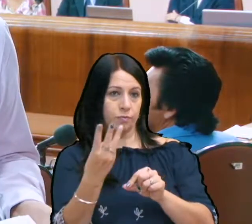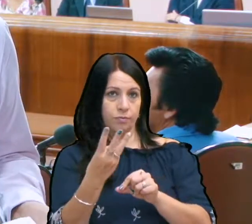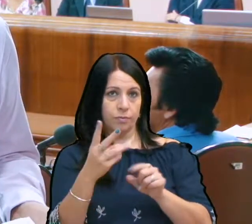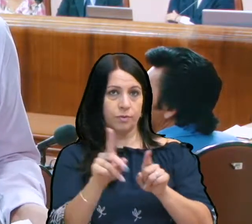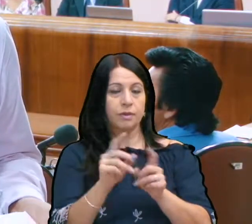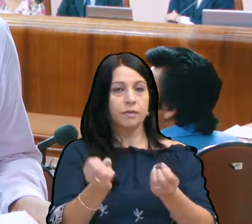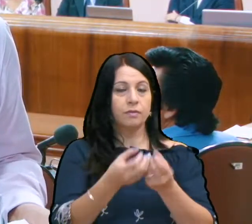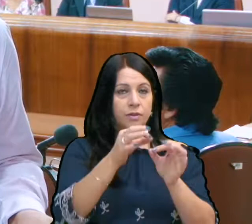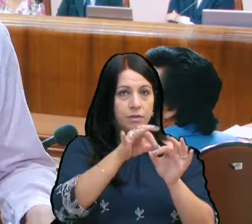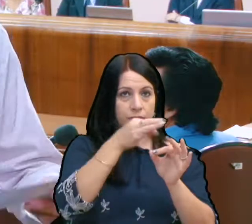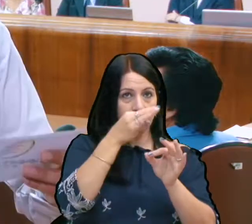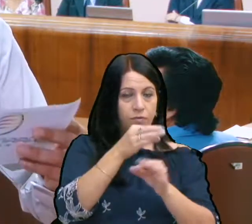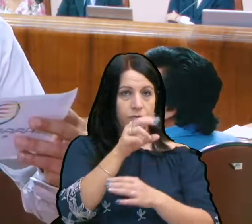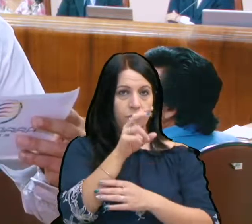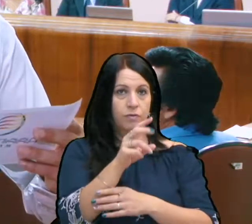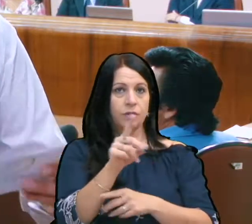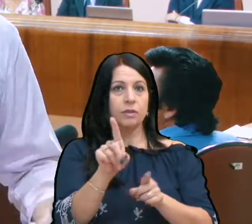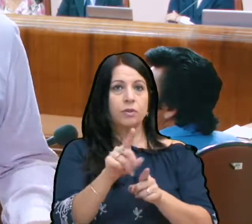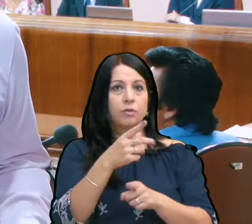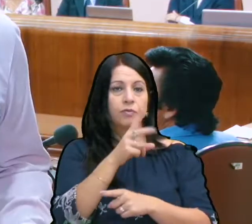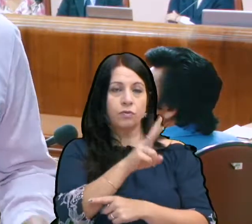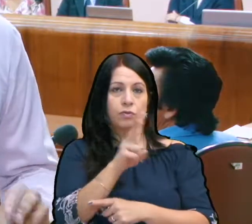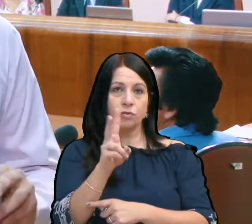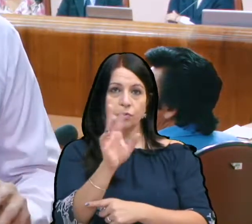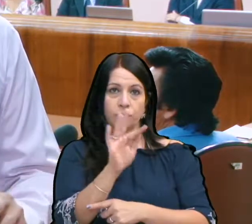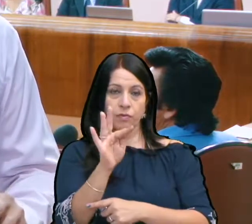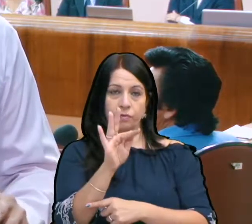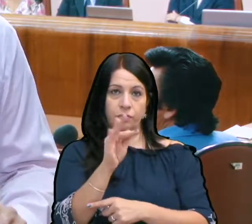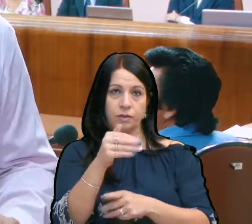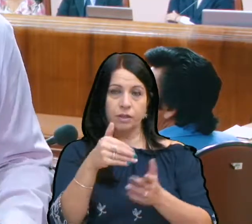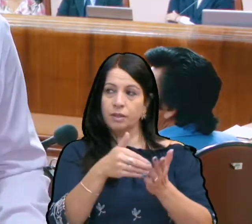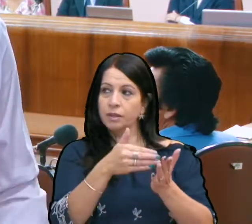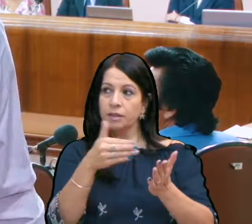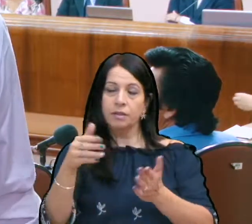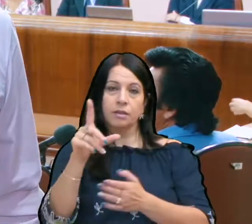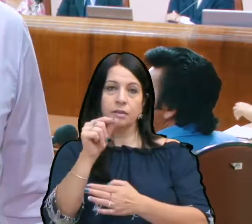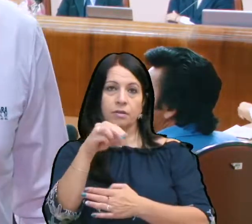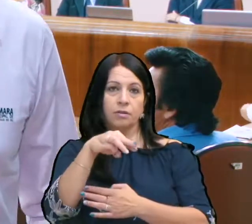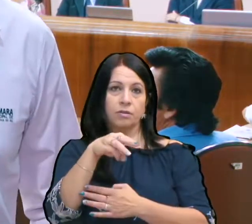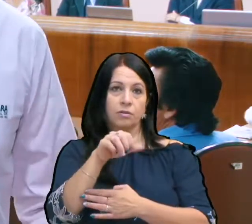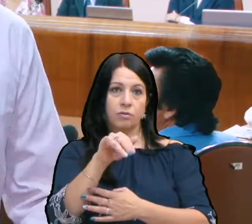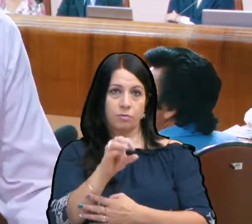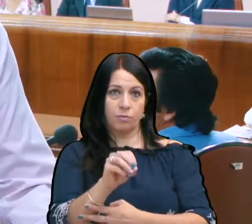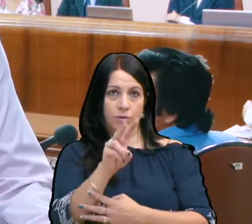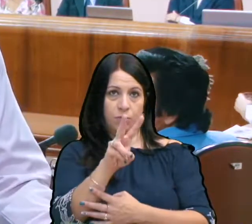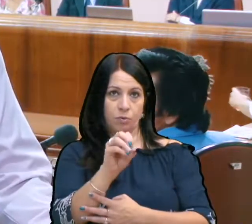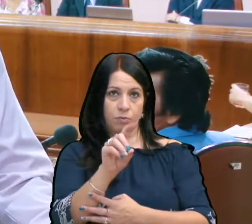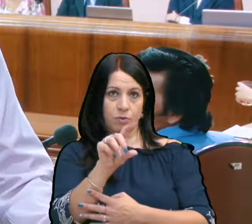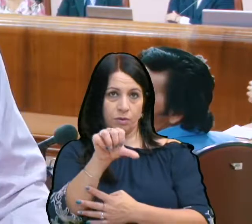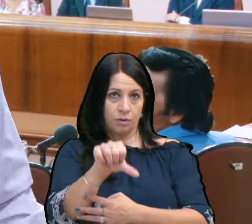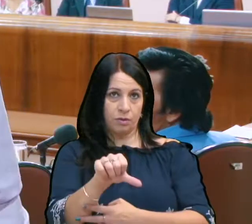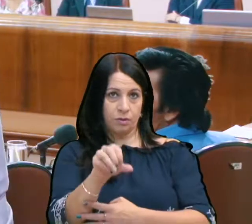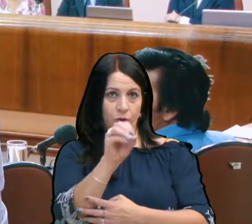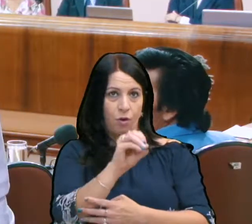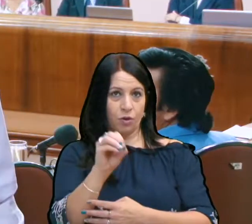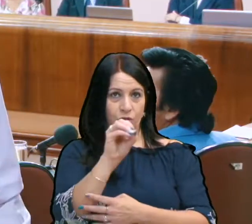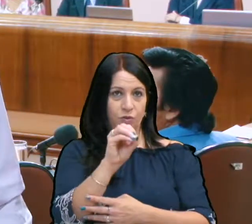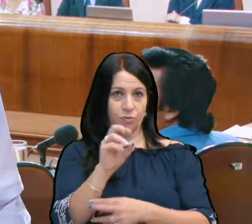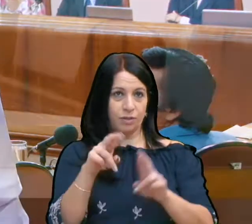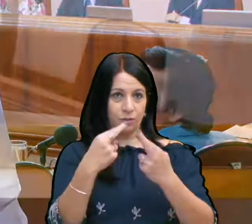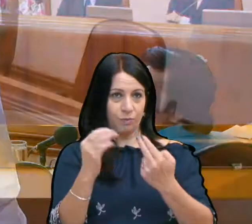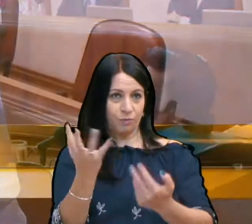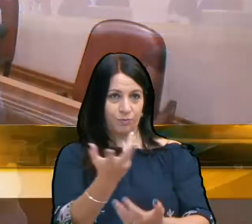de 2019 acontece de 22 de fevereiro a 10 de março de 2019. Uma excelente sessão a